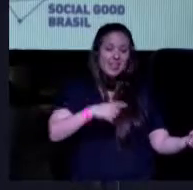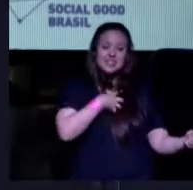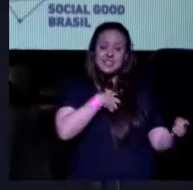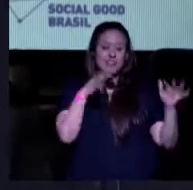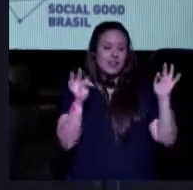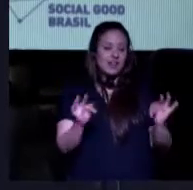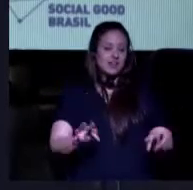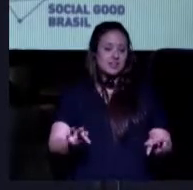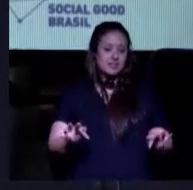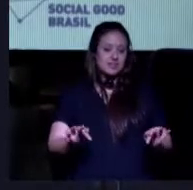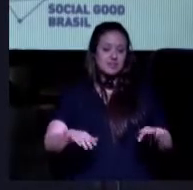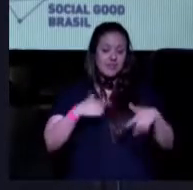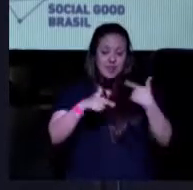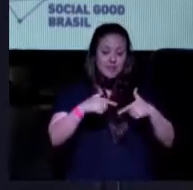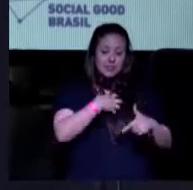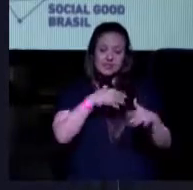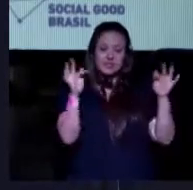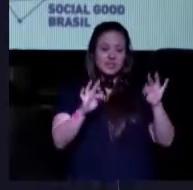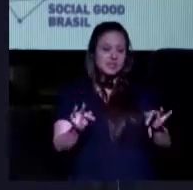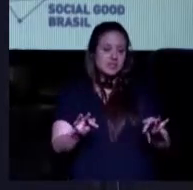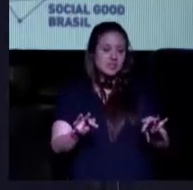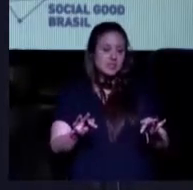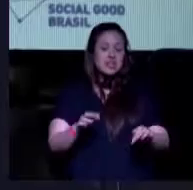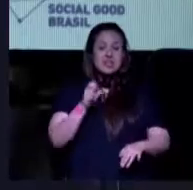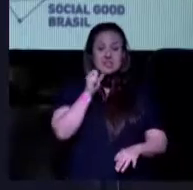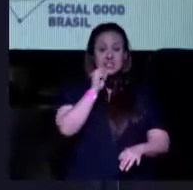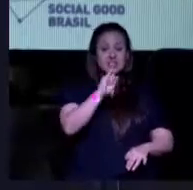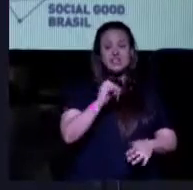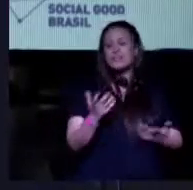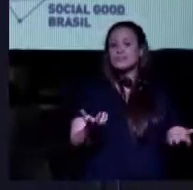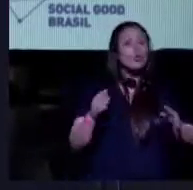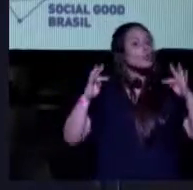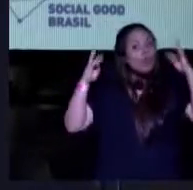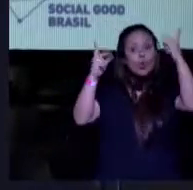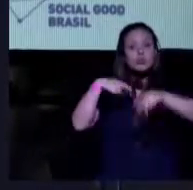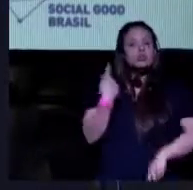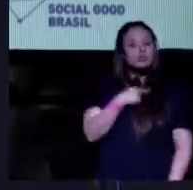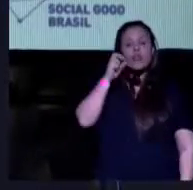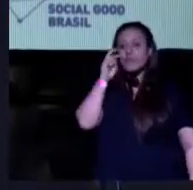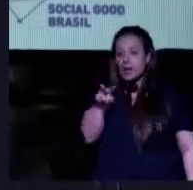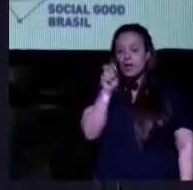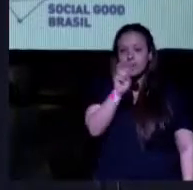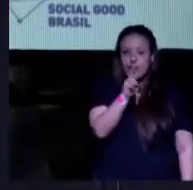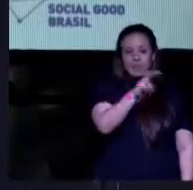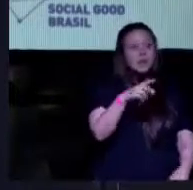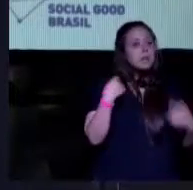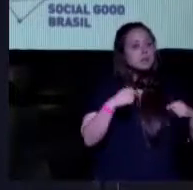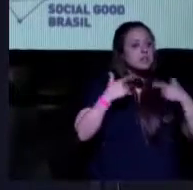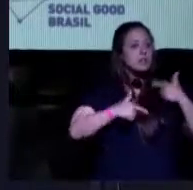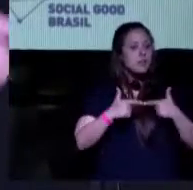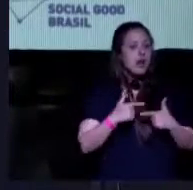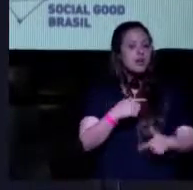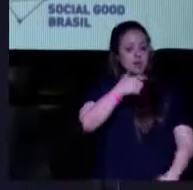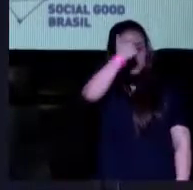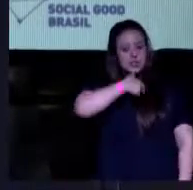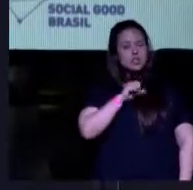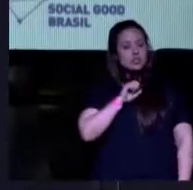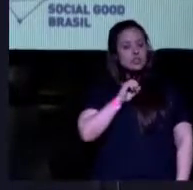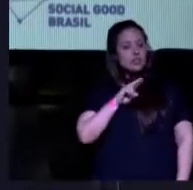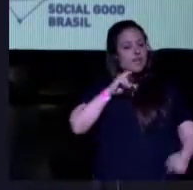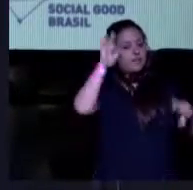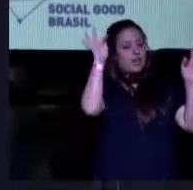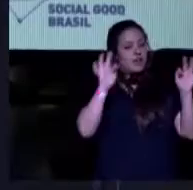tiver fazendo a coisa que todas as revistas dizem pra fazer todos os consultores comprovam a avaliação de impacto da